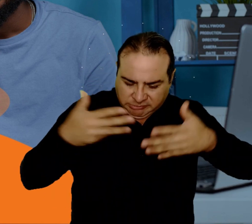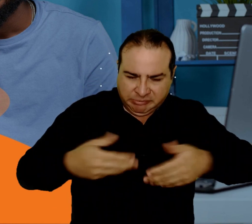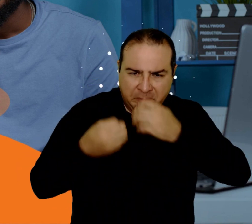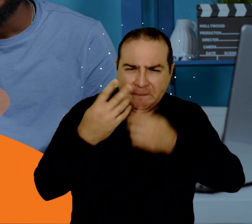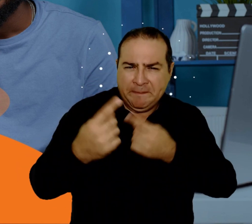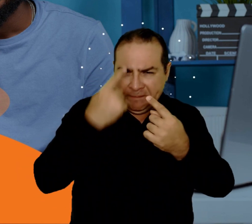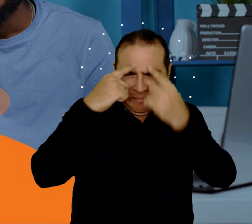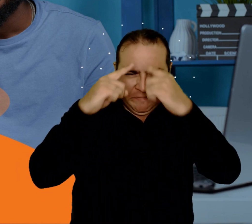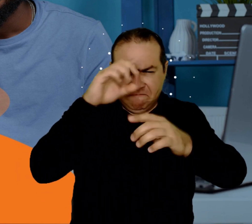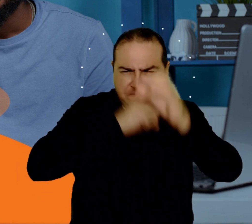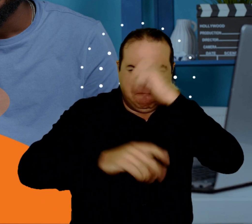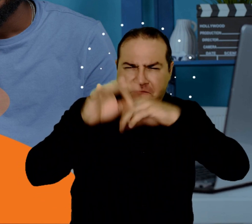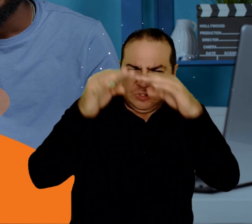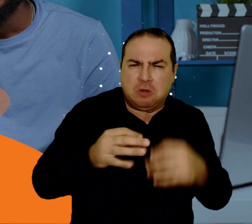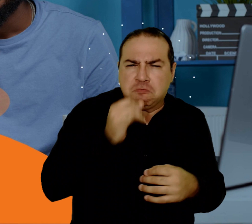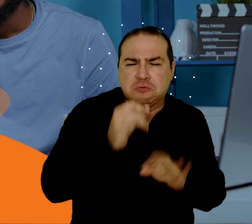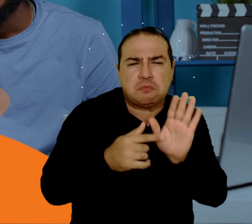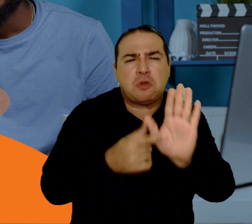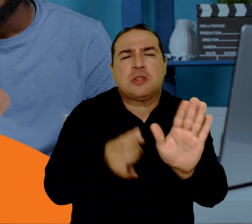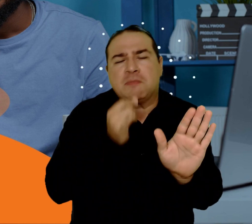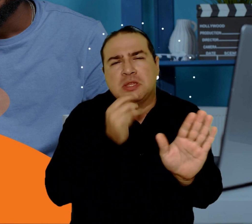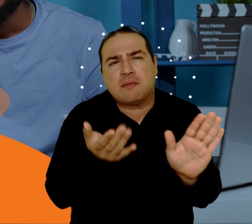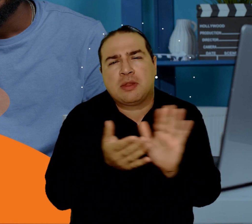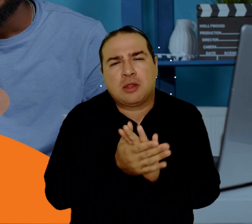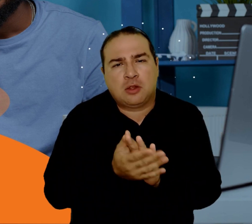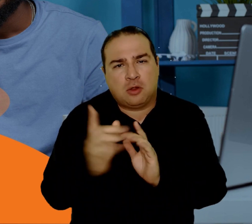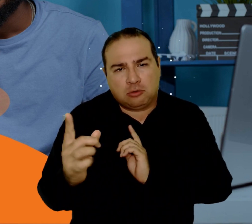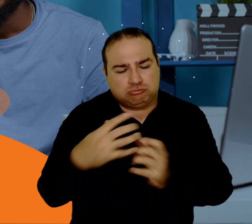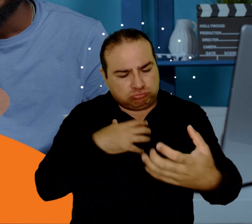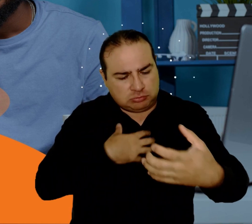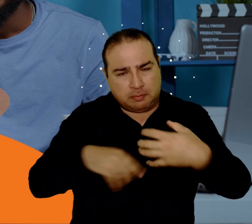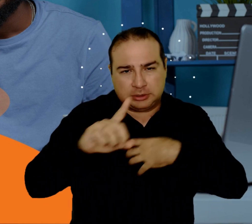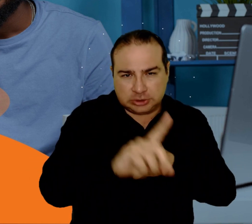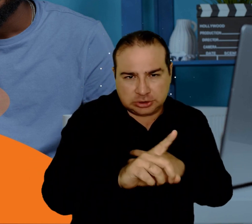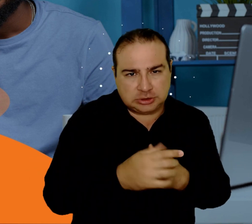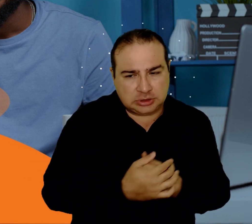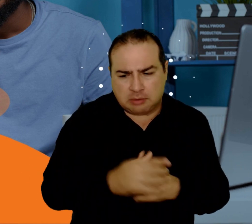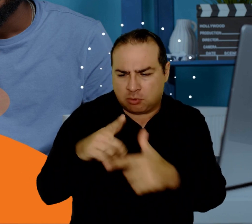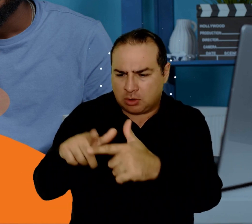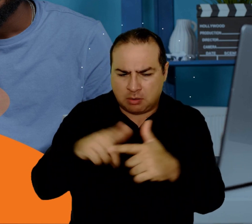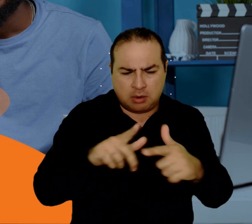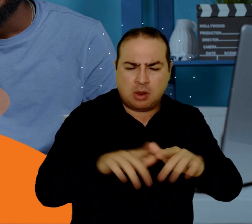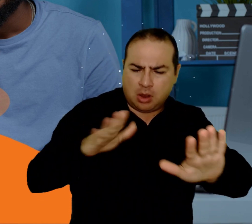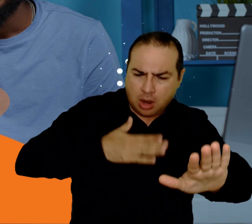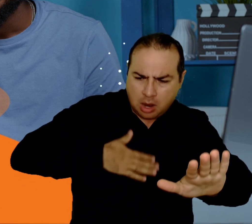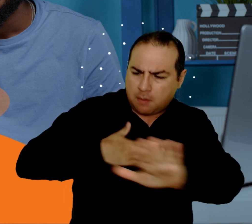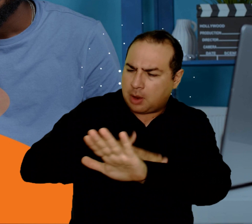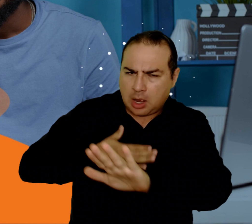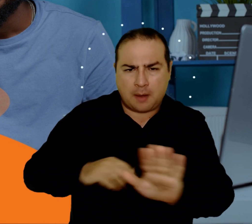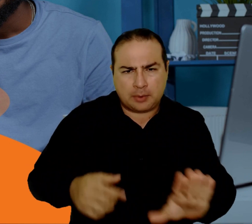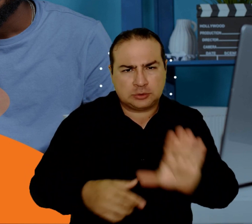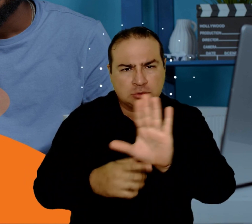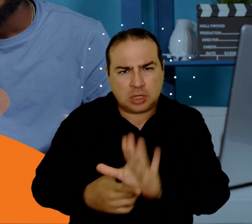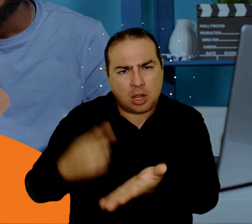fundamentais, né? Cada vez mais fundamentais, eu diria, como a capacidade de se colocar no outro, mediar conflitos,